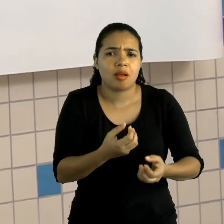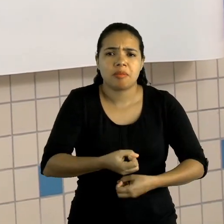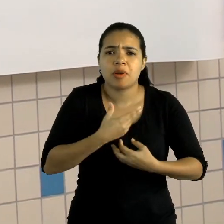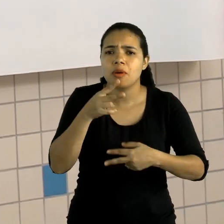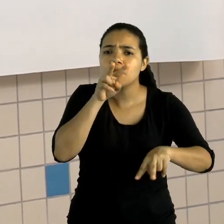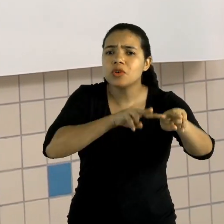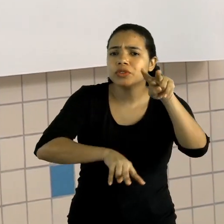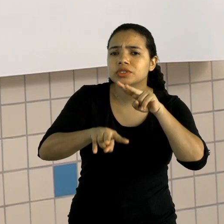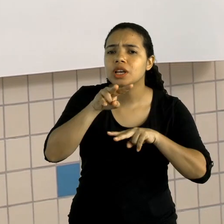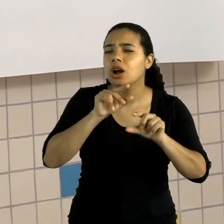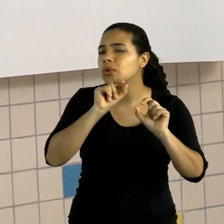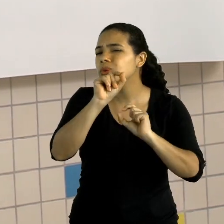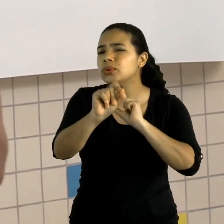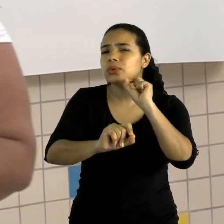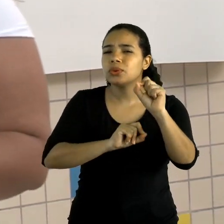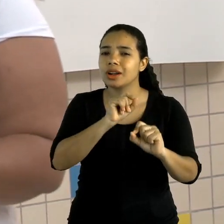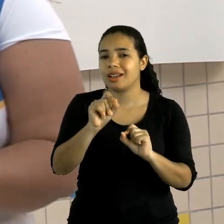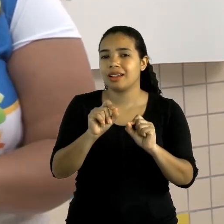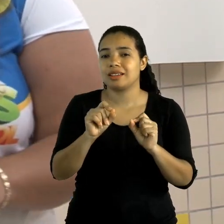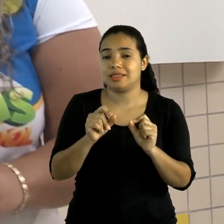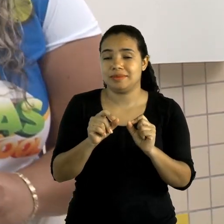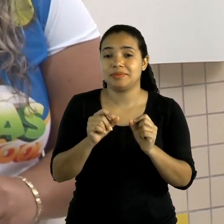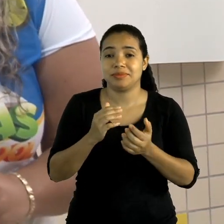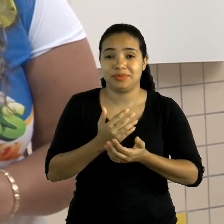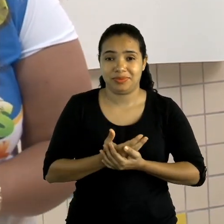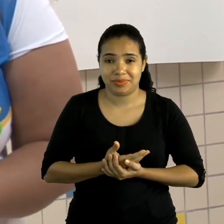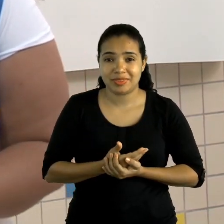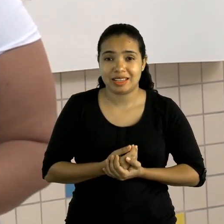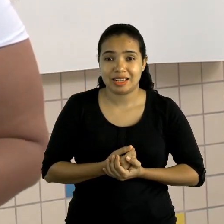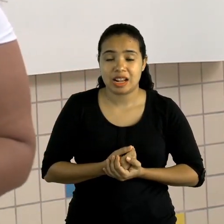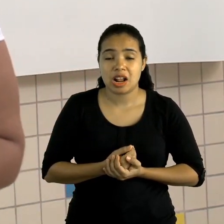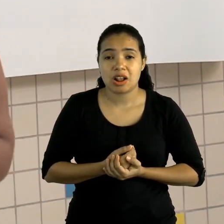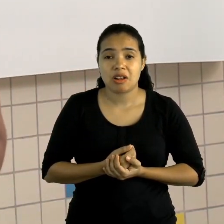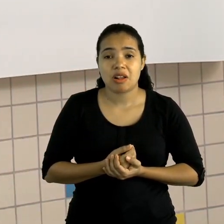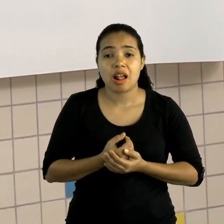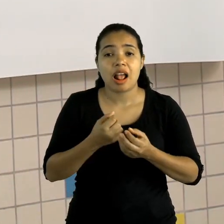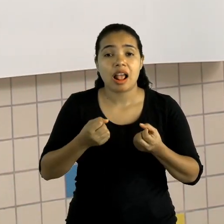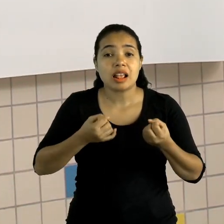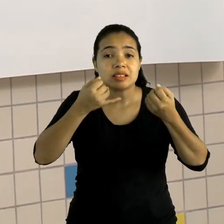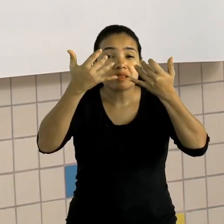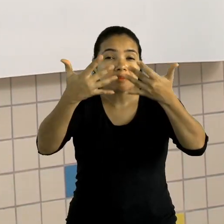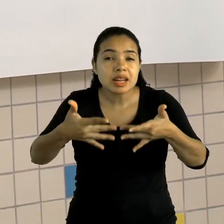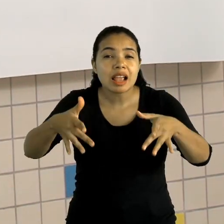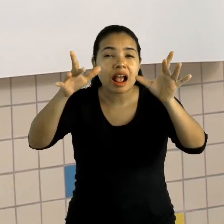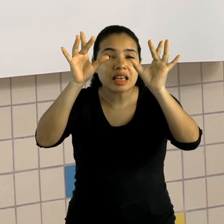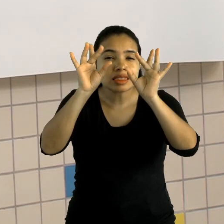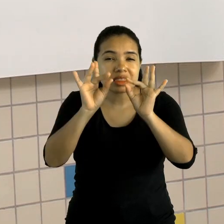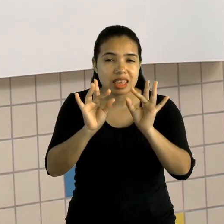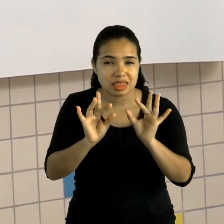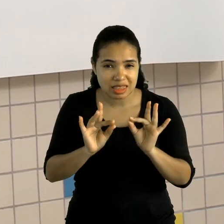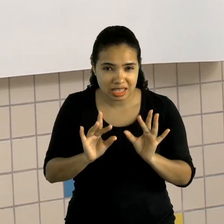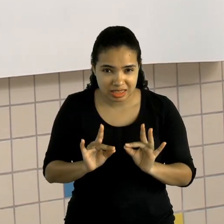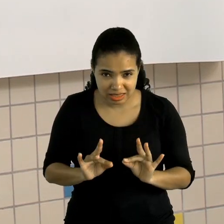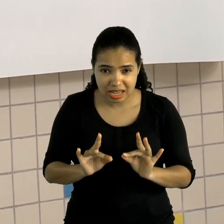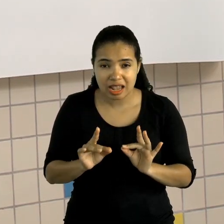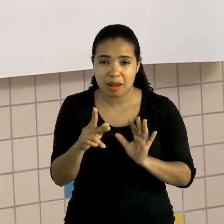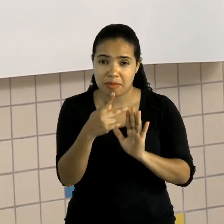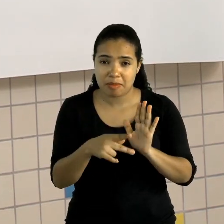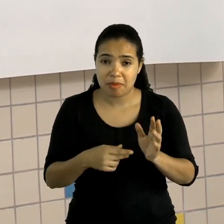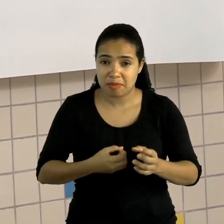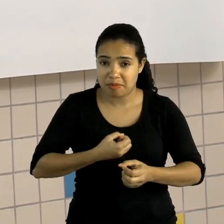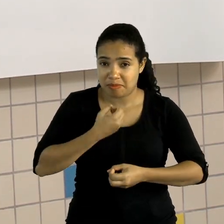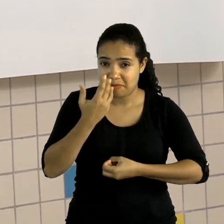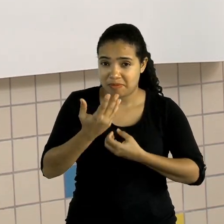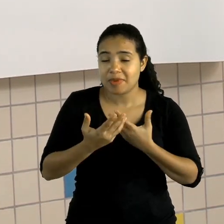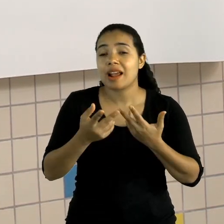poema visual? Antes da gente entrar específico nas características de um poema visual, ou